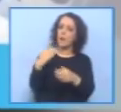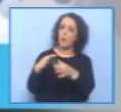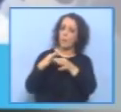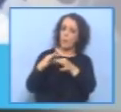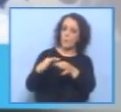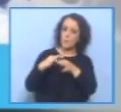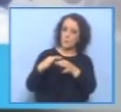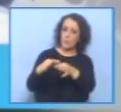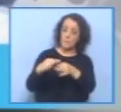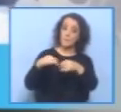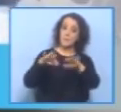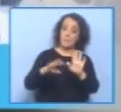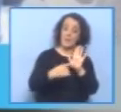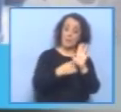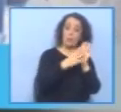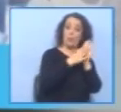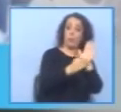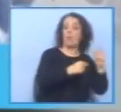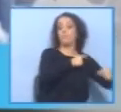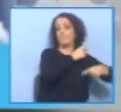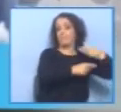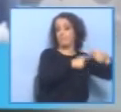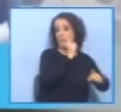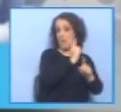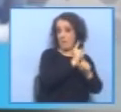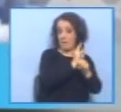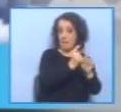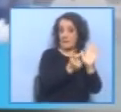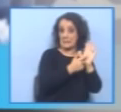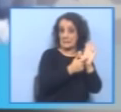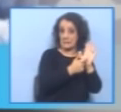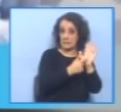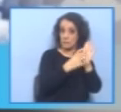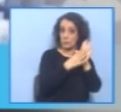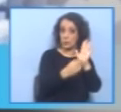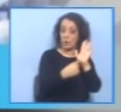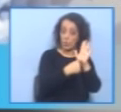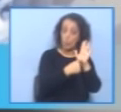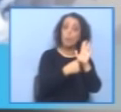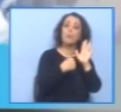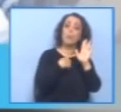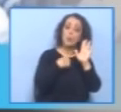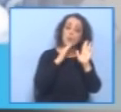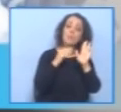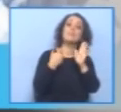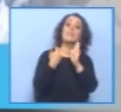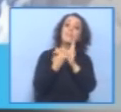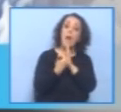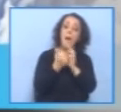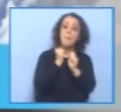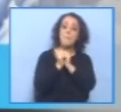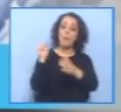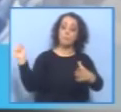mas, tal como este modelo que eu referi, nós, ao mesmo tempo, acabamos por evangelizar os pais. Portanto, a